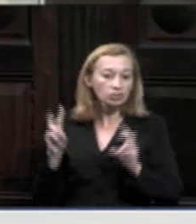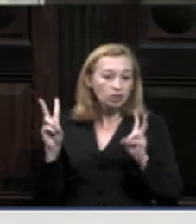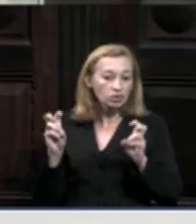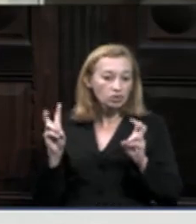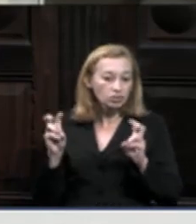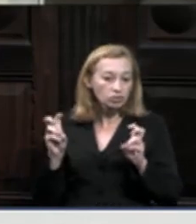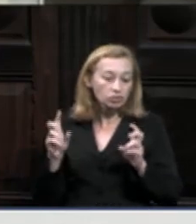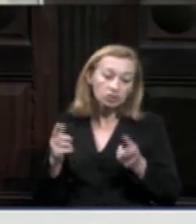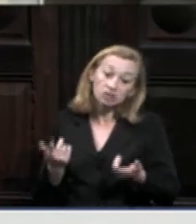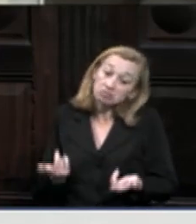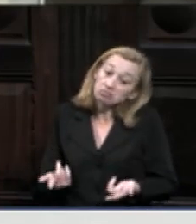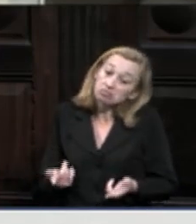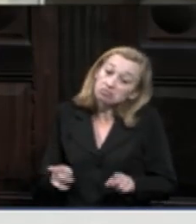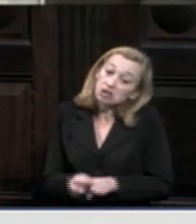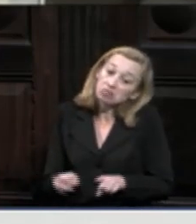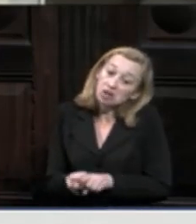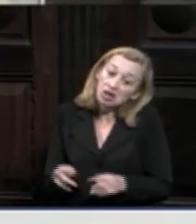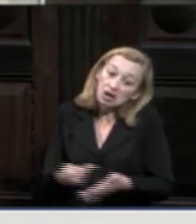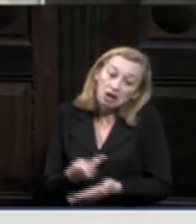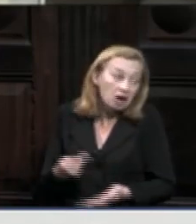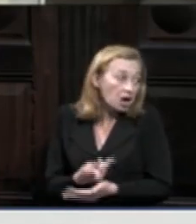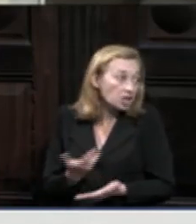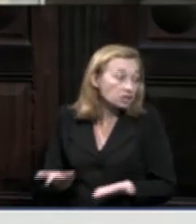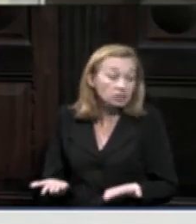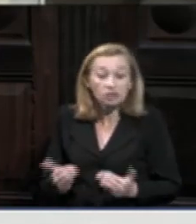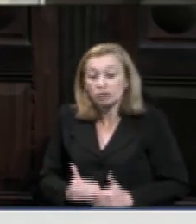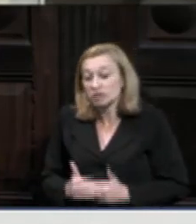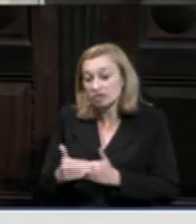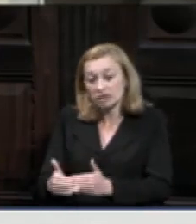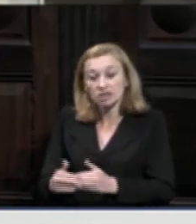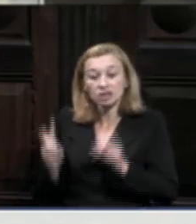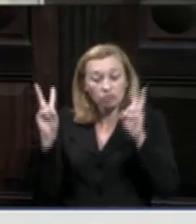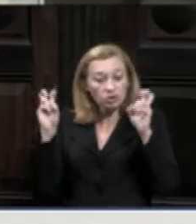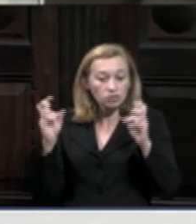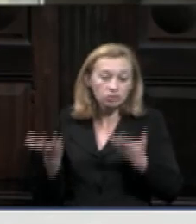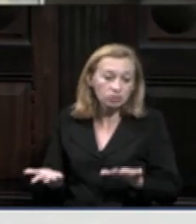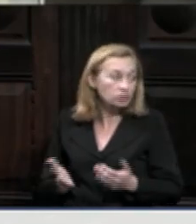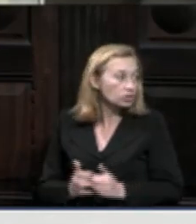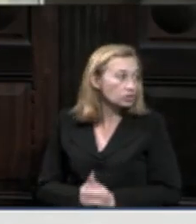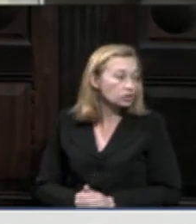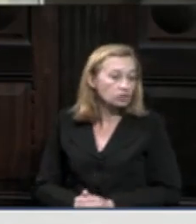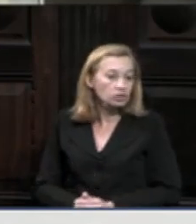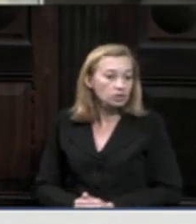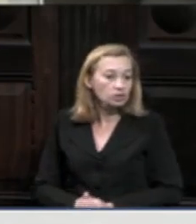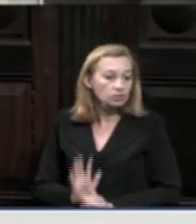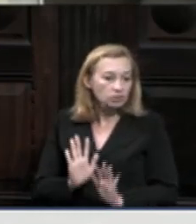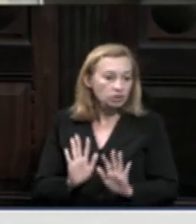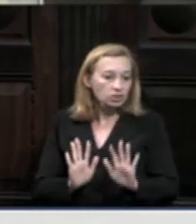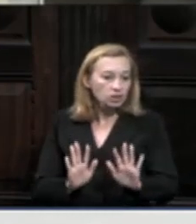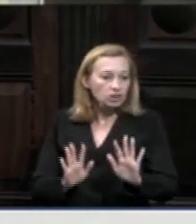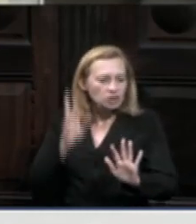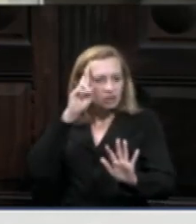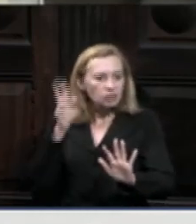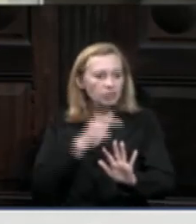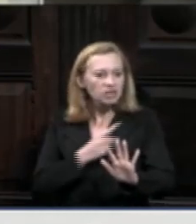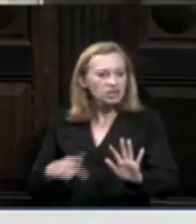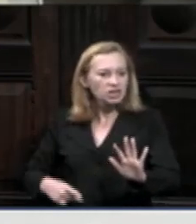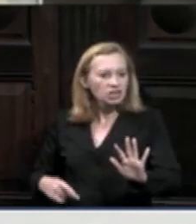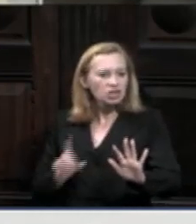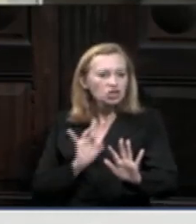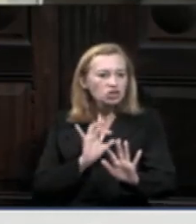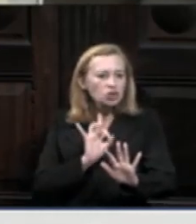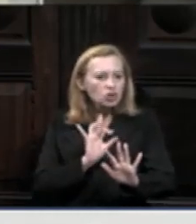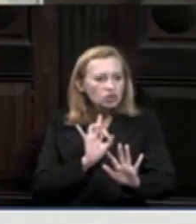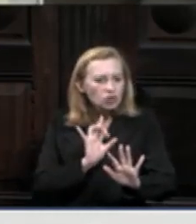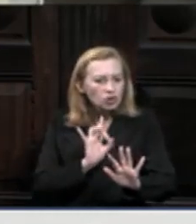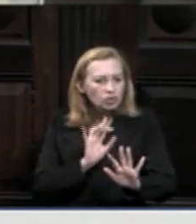consenso. Então, vamos avançar na matéria. Presidente, por favor, só um